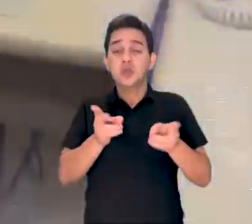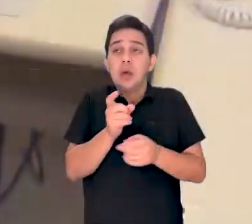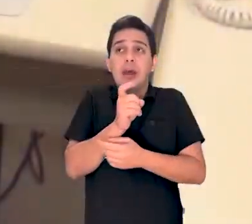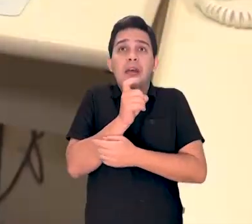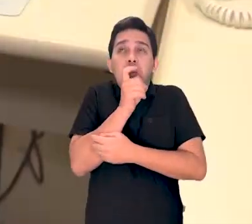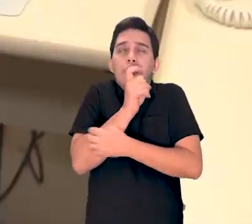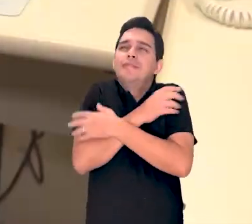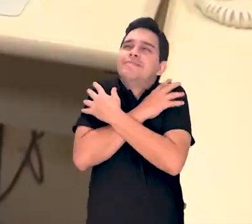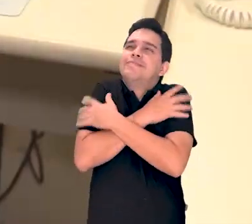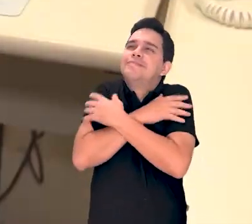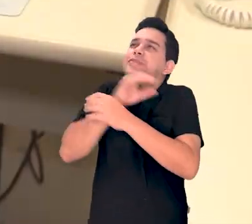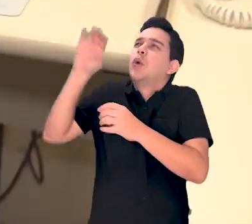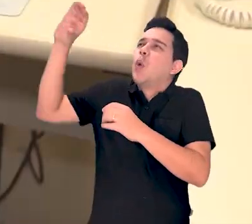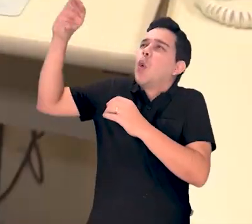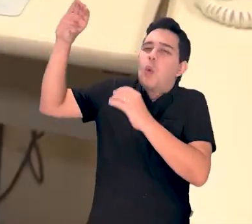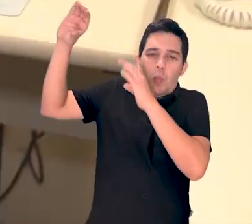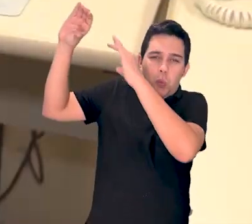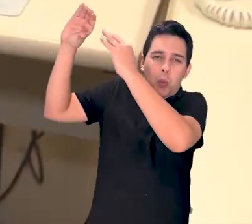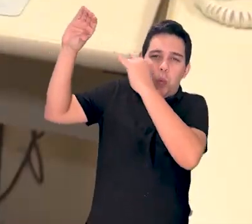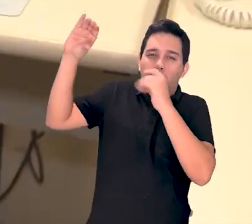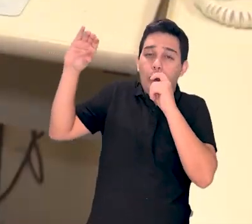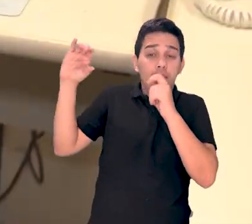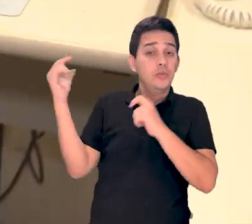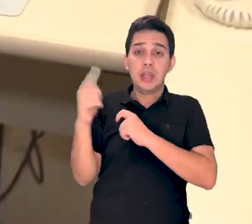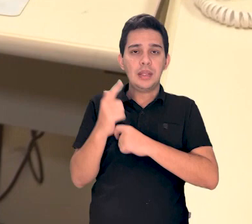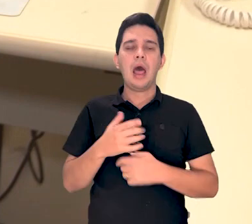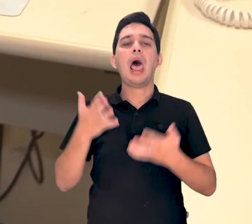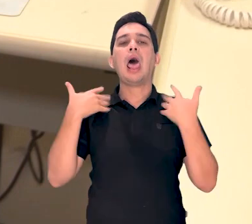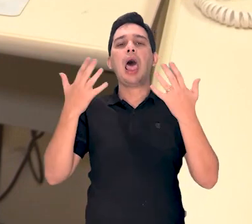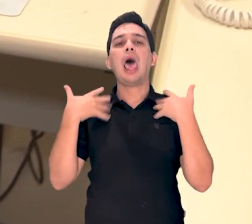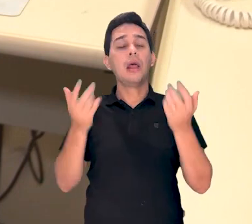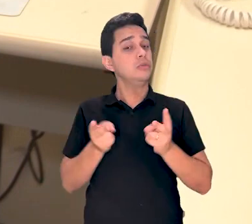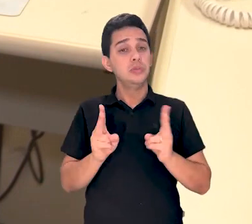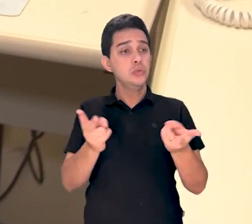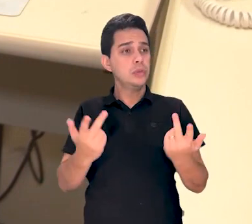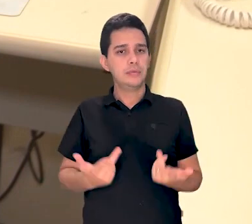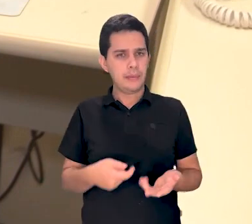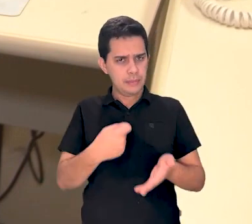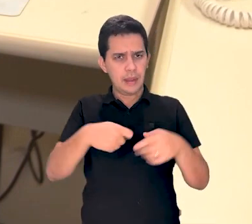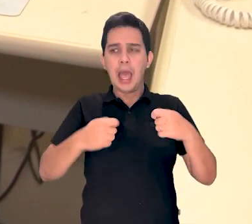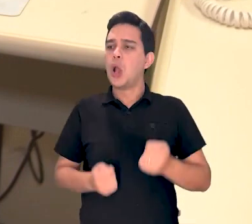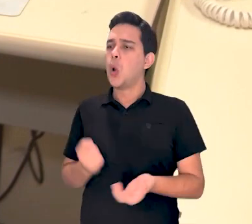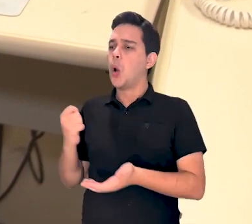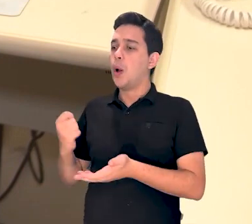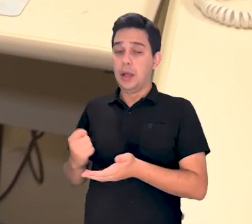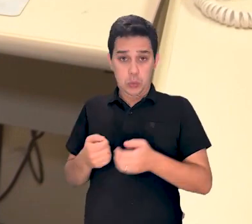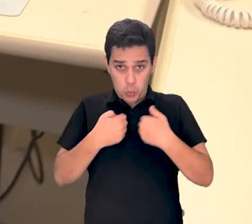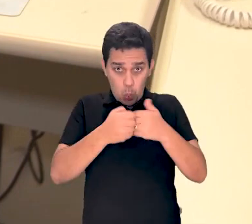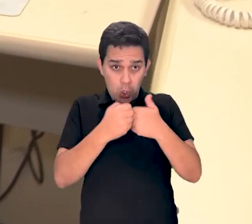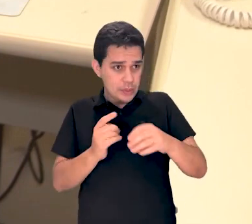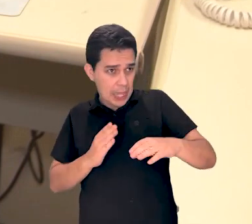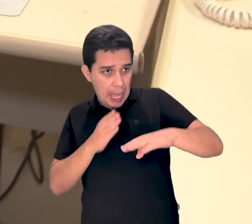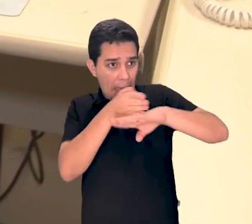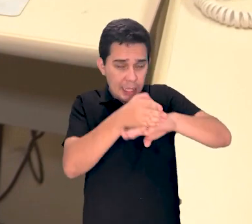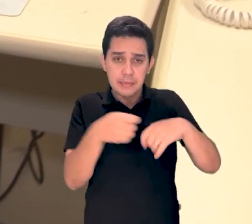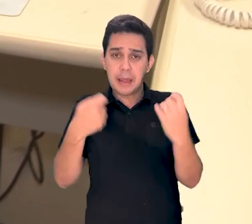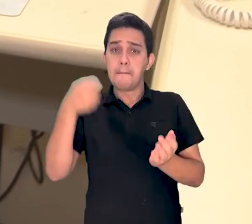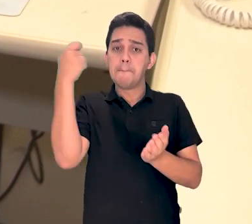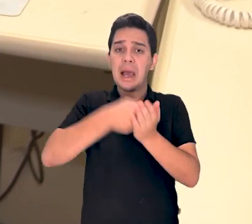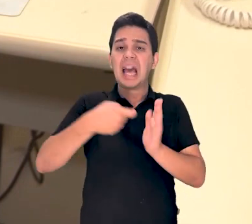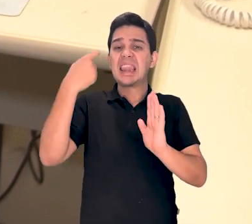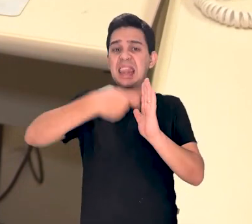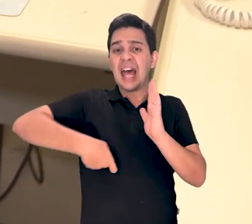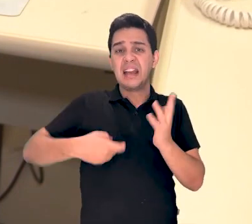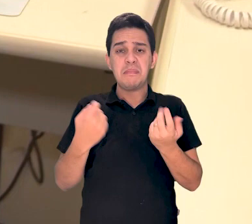climatizada mas isso é só um exemplo porque E se a gente for pensar em qualidade do